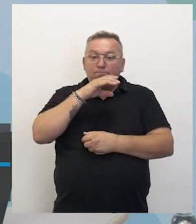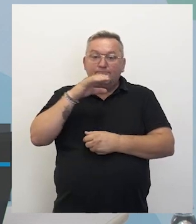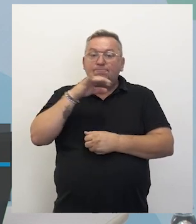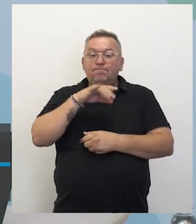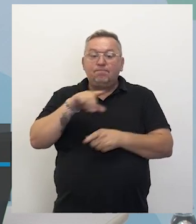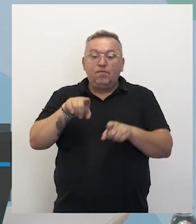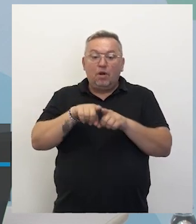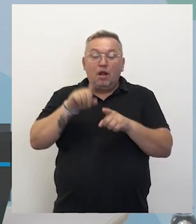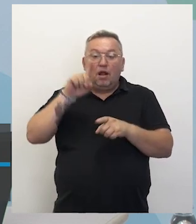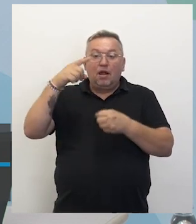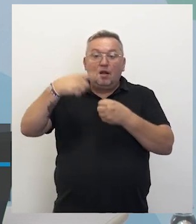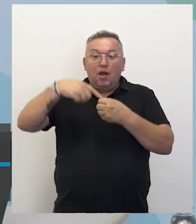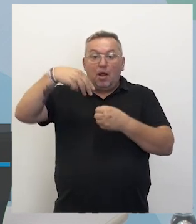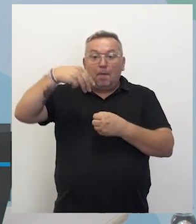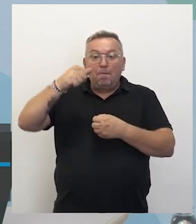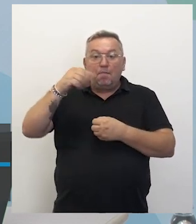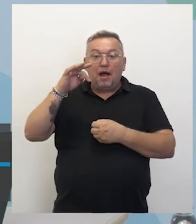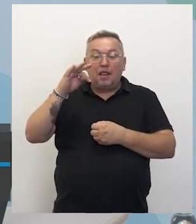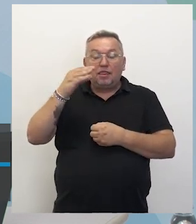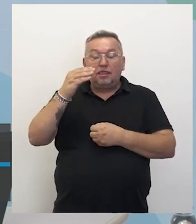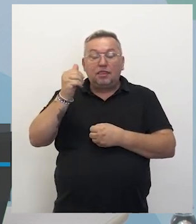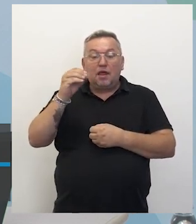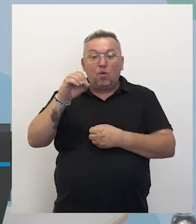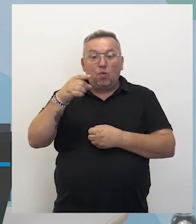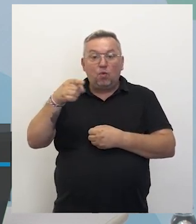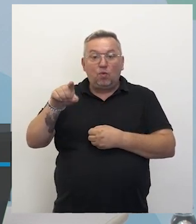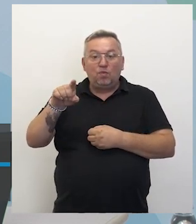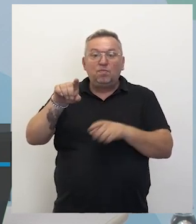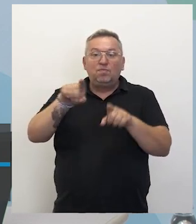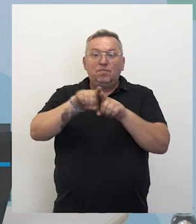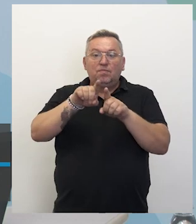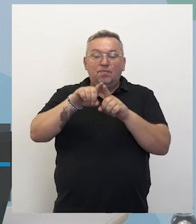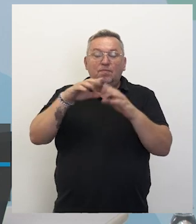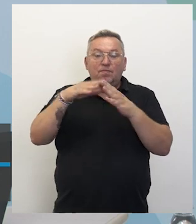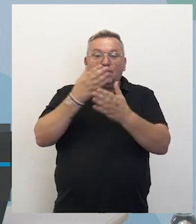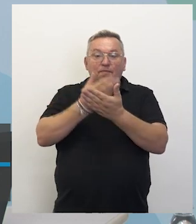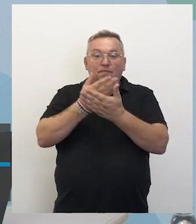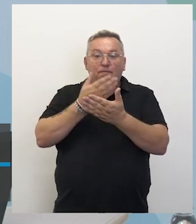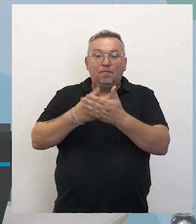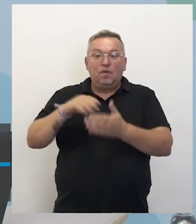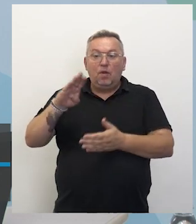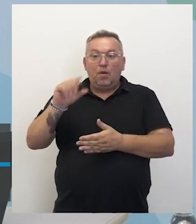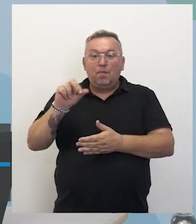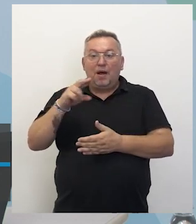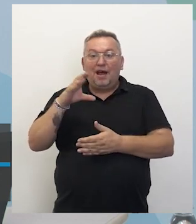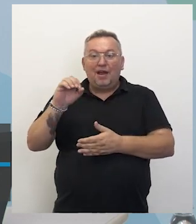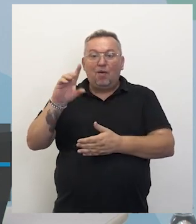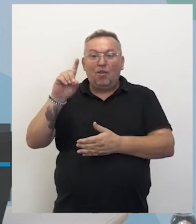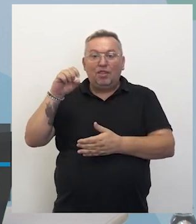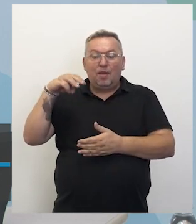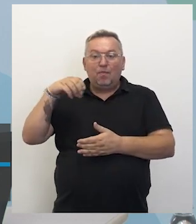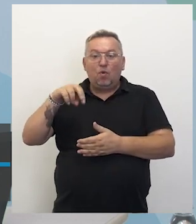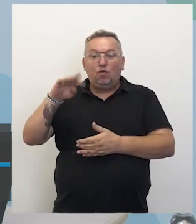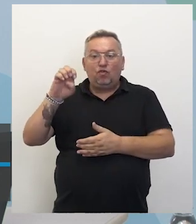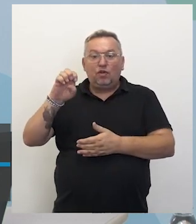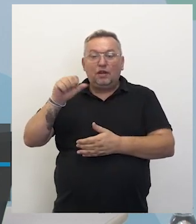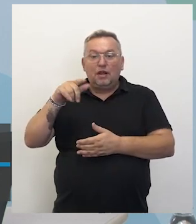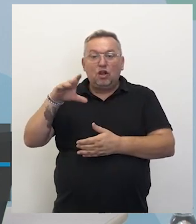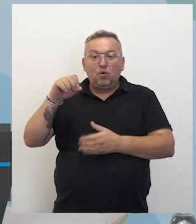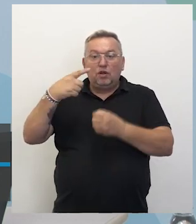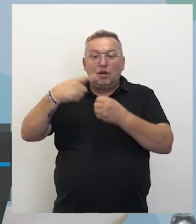lá de Matão, da José Carlos Pinotti. Também temos aqui os alunos da PEI Barão de Monte Santo, lá de Mococa. A